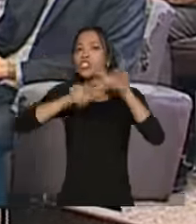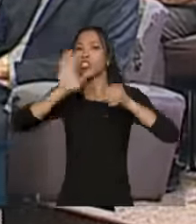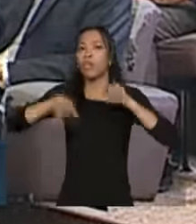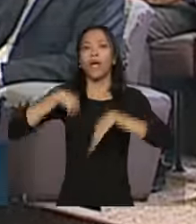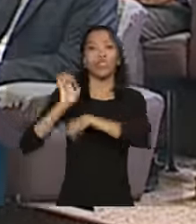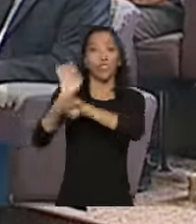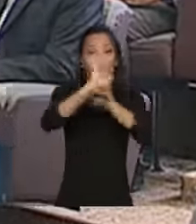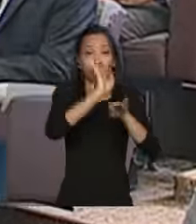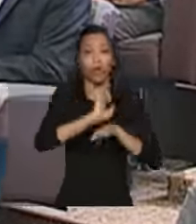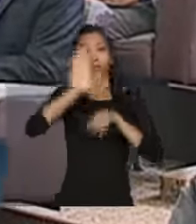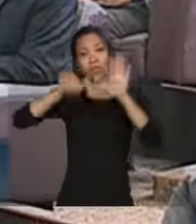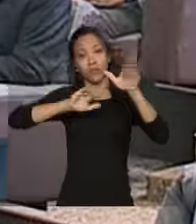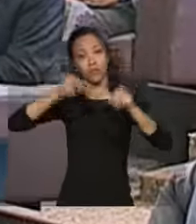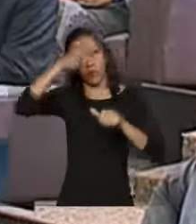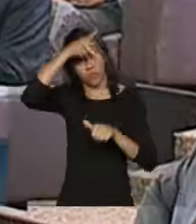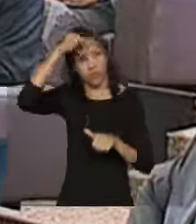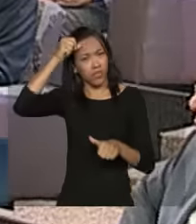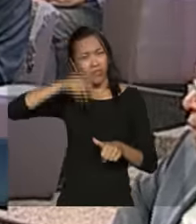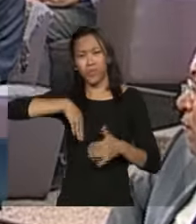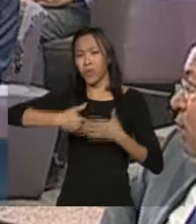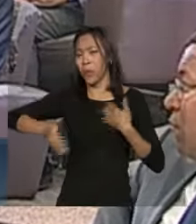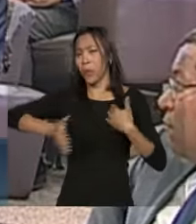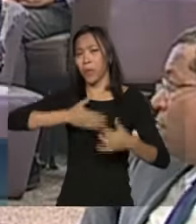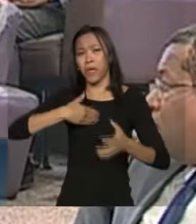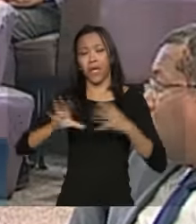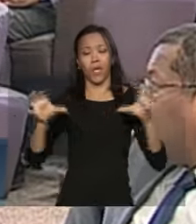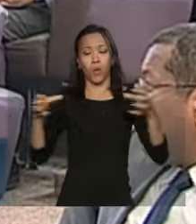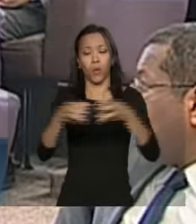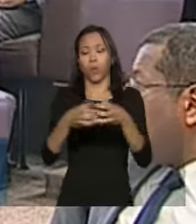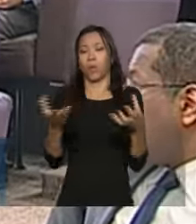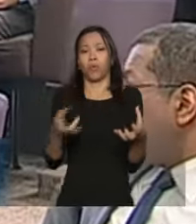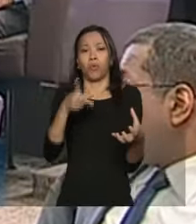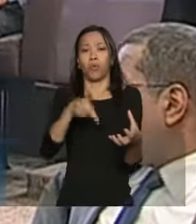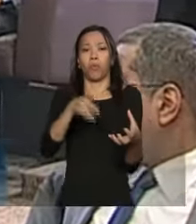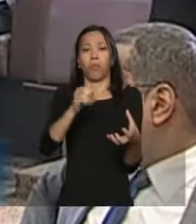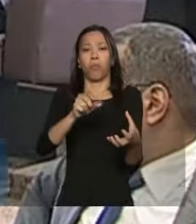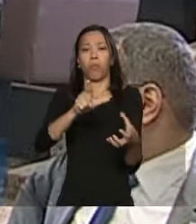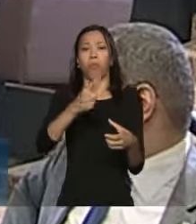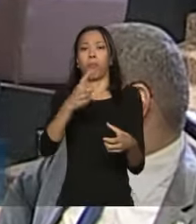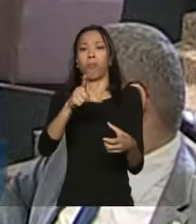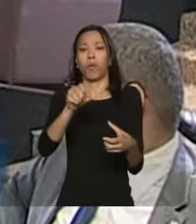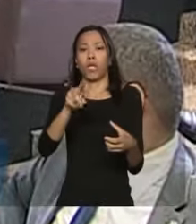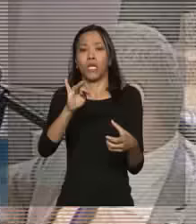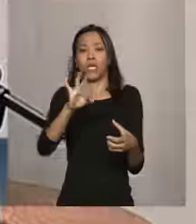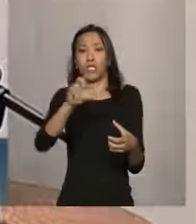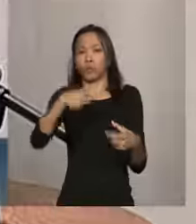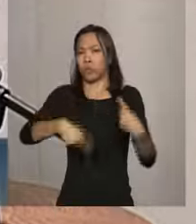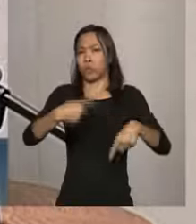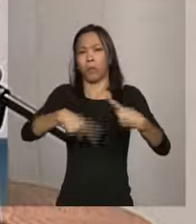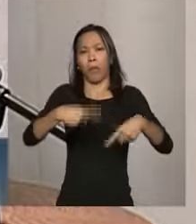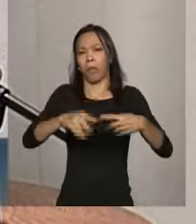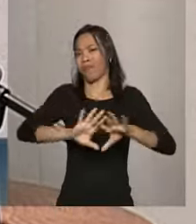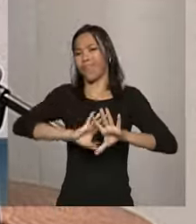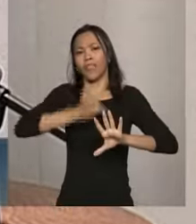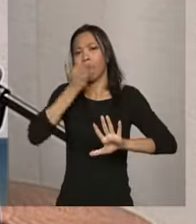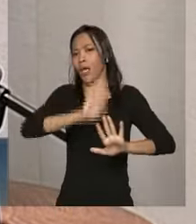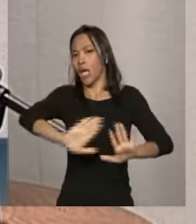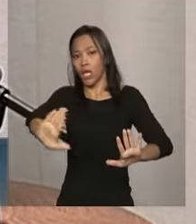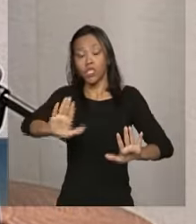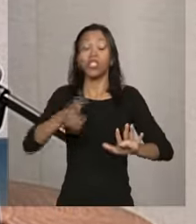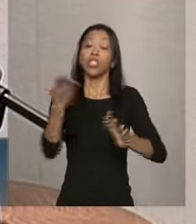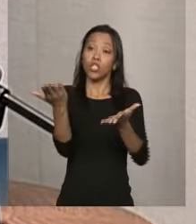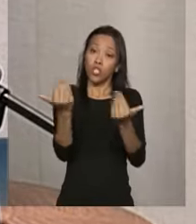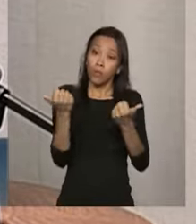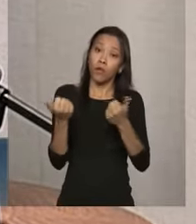e de todo e qualquer partido independentemente de coloração partidária fizemos uma atuação no senado